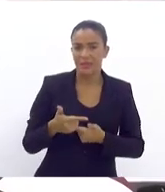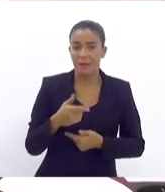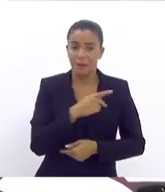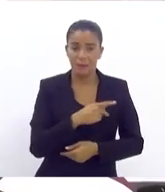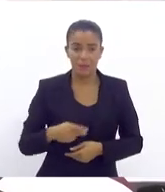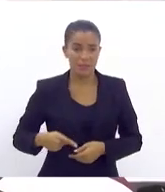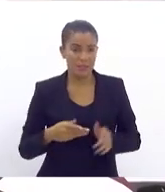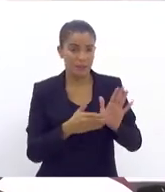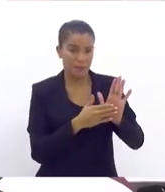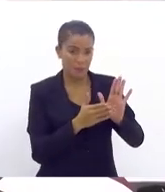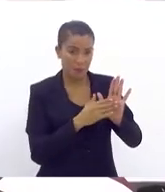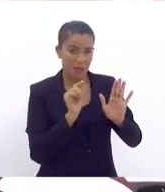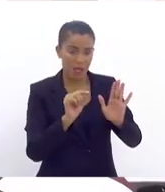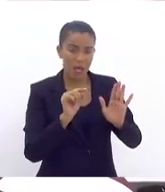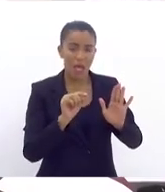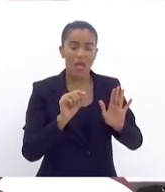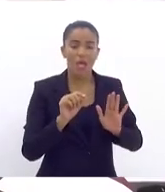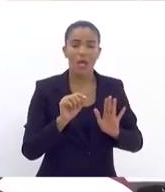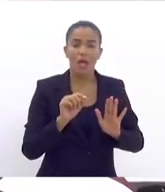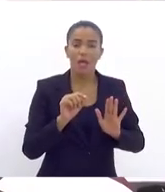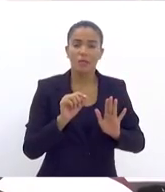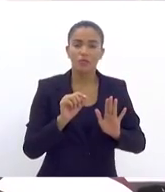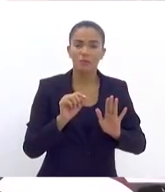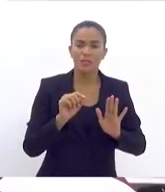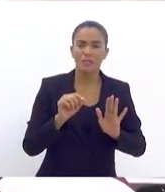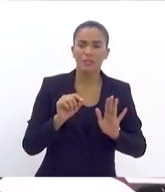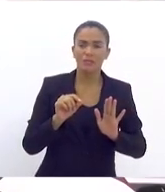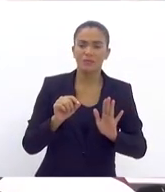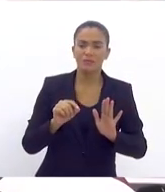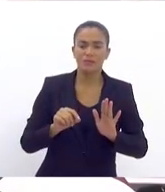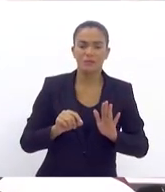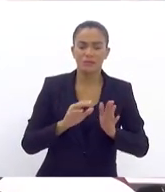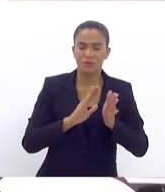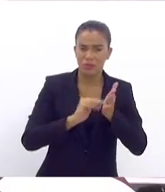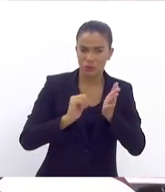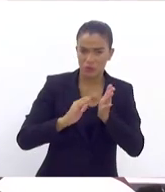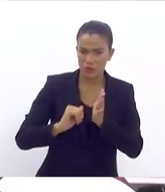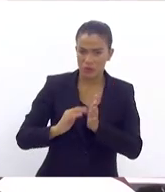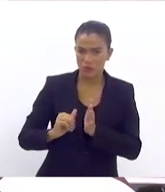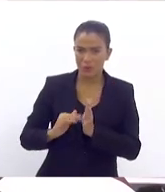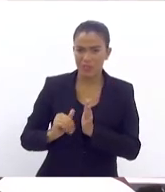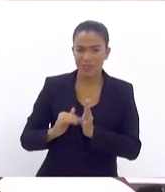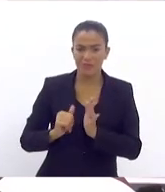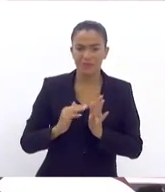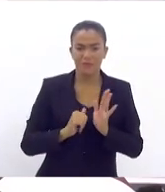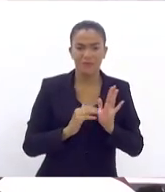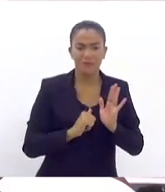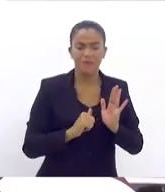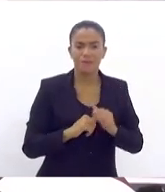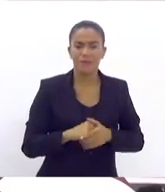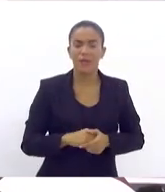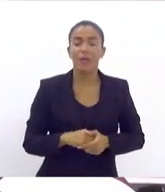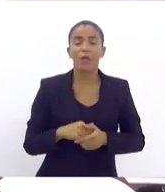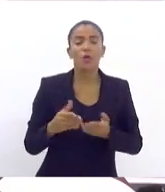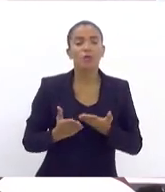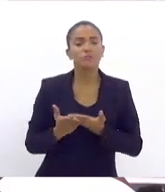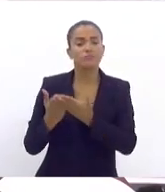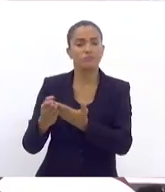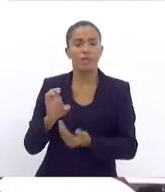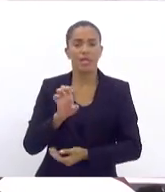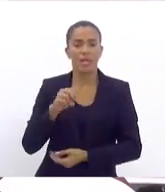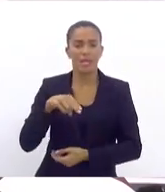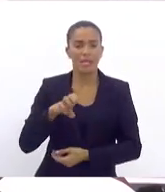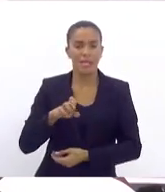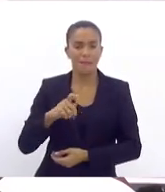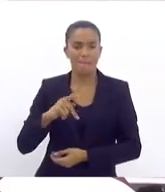a proposta, então, é a supressão do artigo 3º. Não, a proposta é baixa em diligência. Ah, entendi. Para que nós encaminhemos ao INEPAC, não o